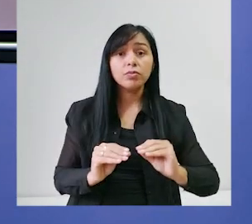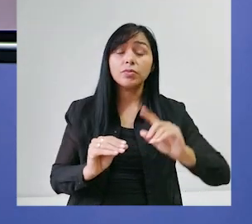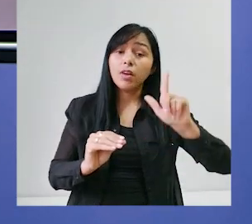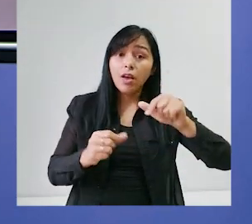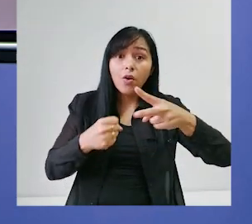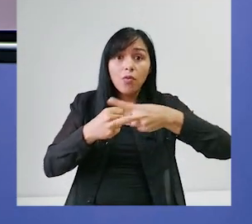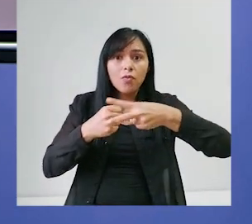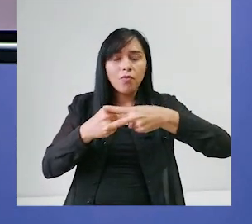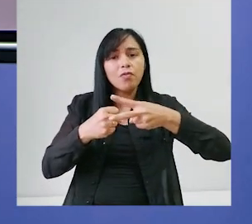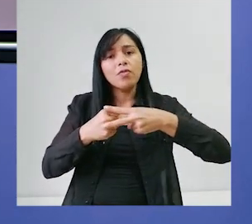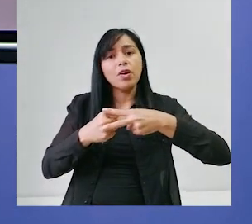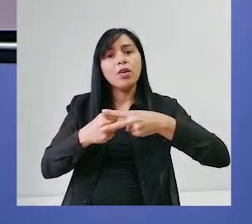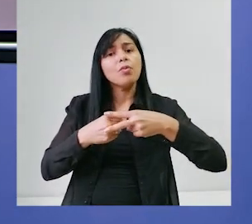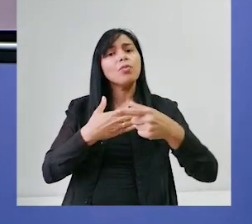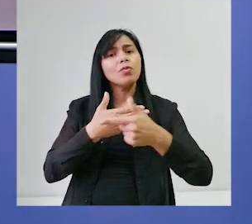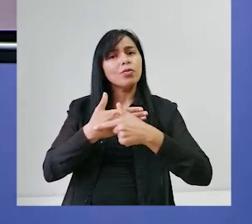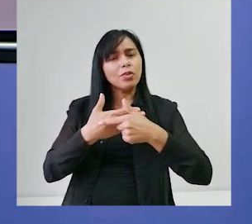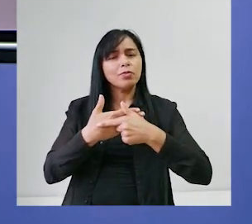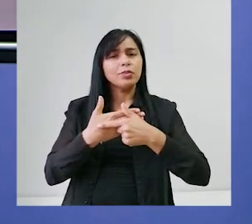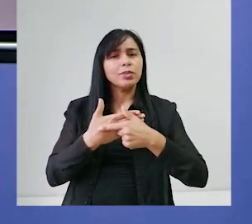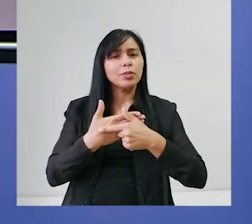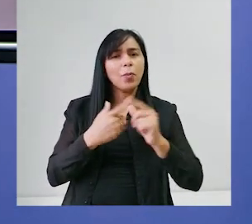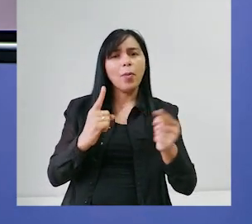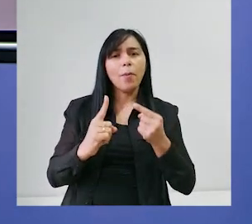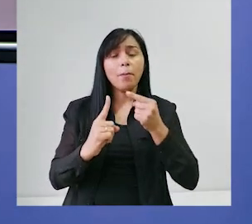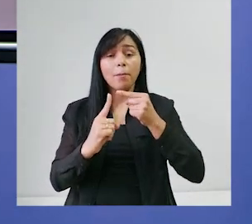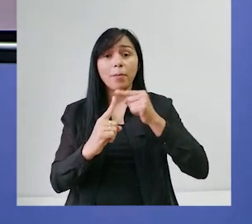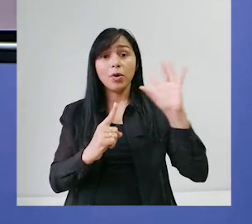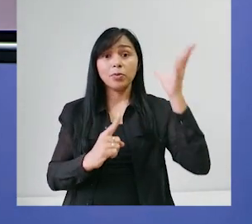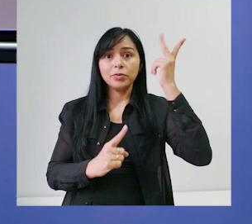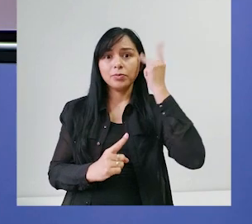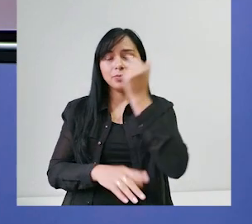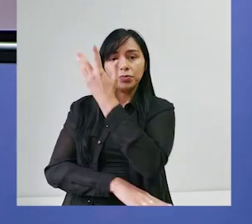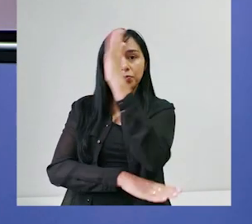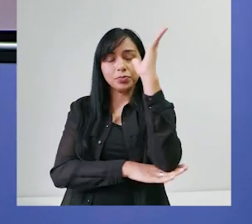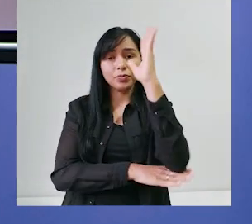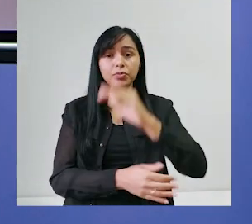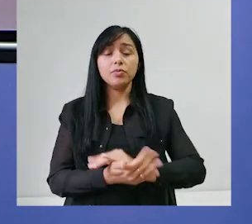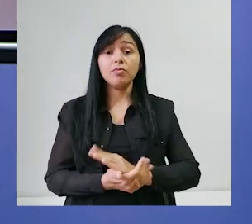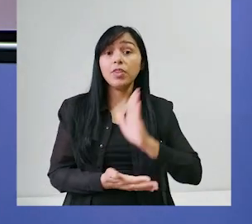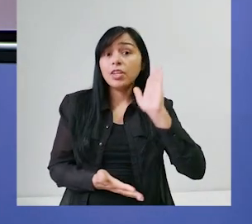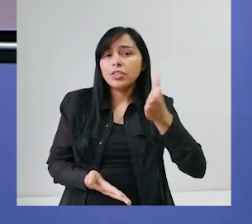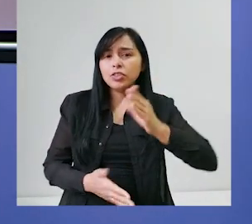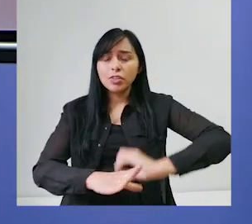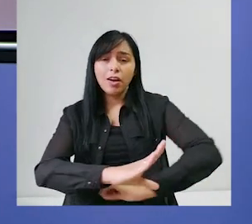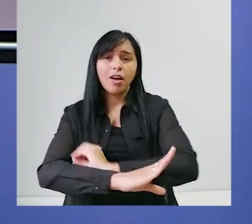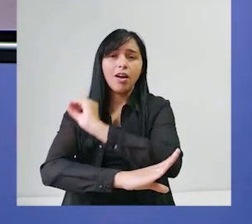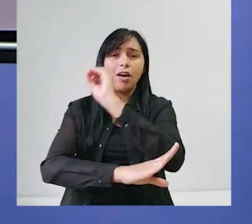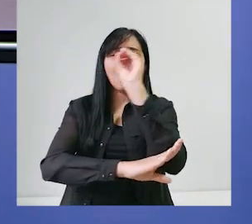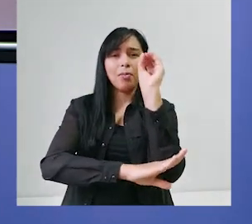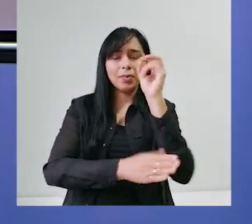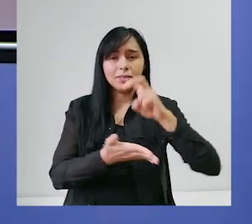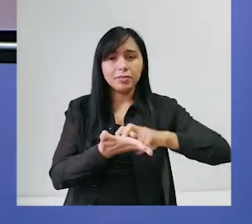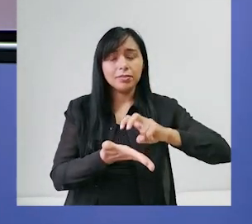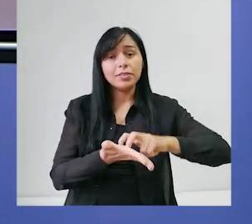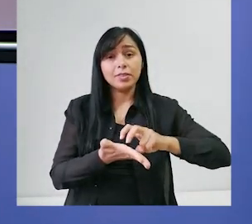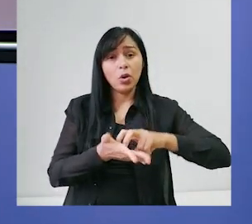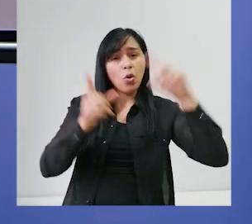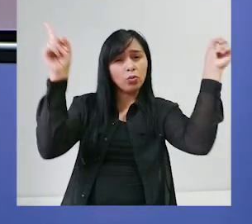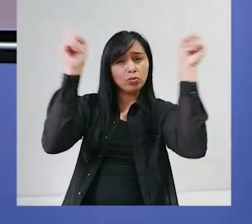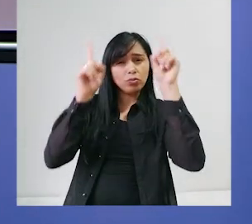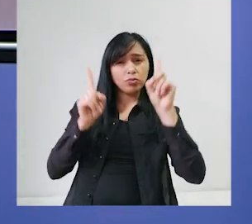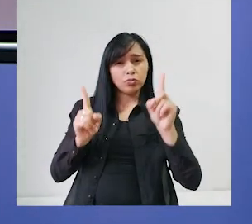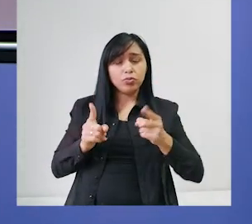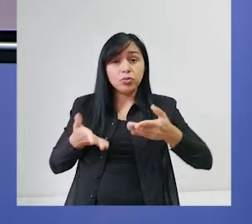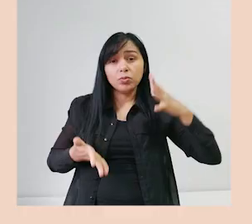por exemplo já amanheceu trovejou muito nesta madrugada nevou no sul do país temos os verbos